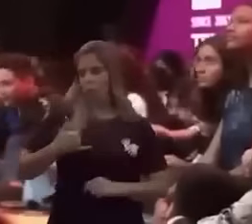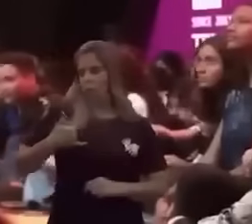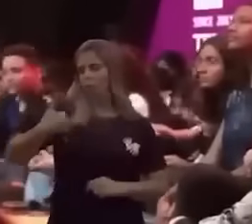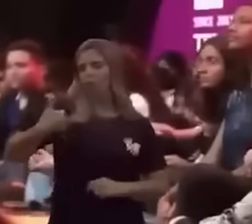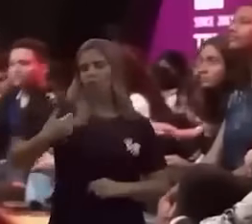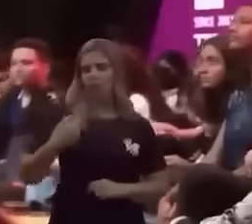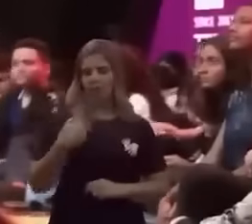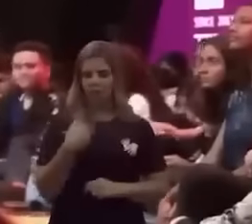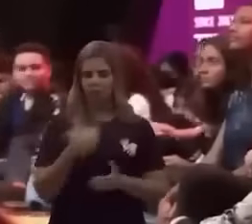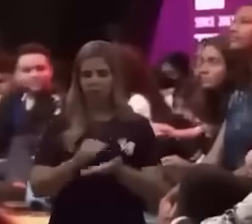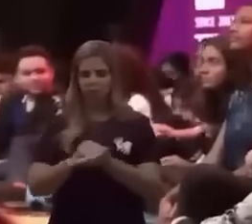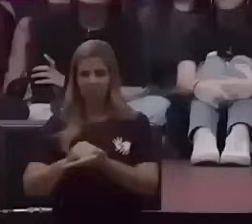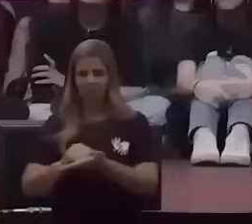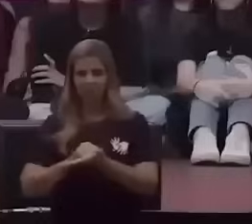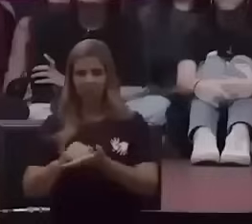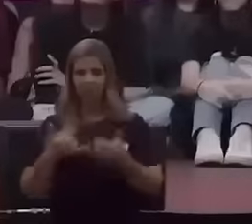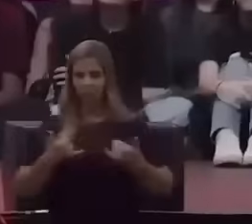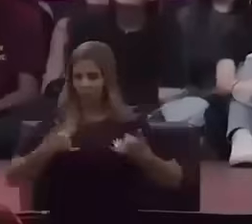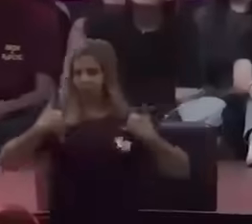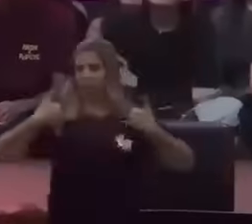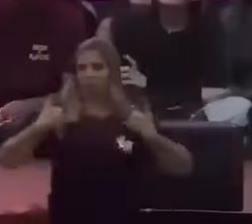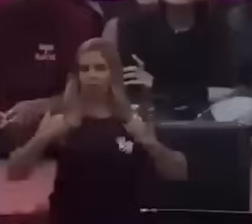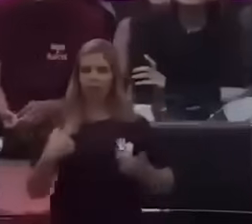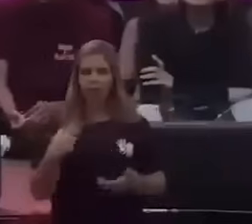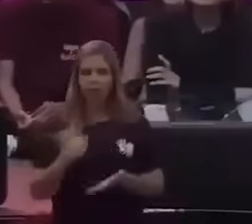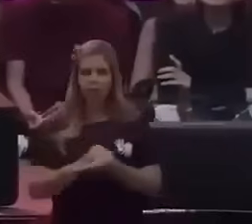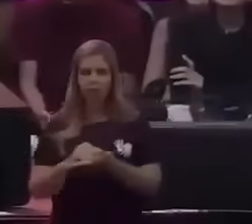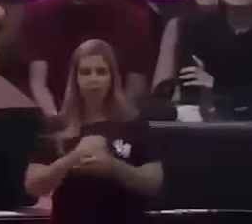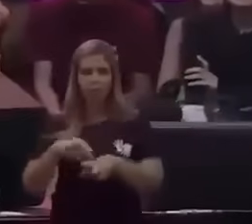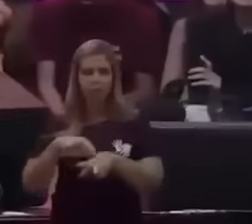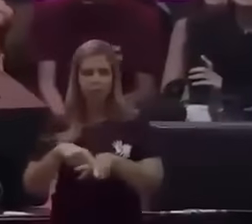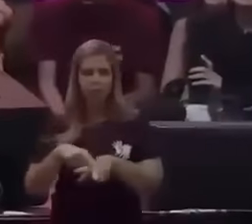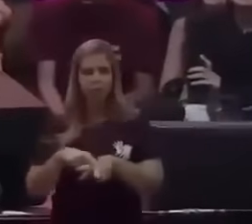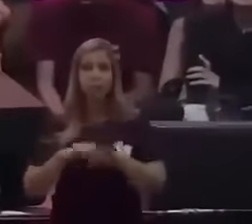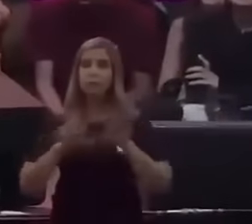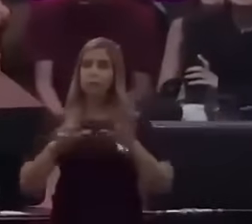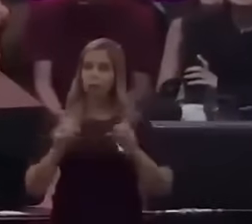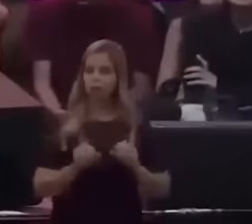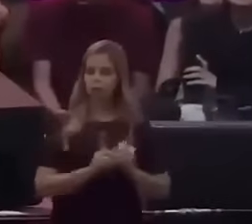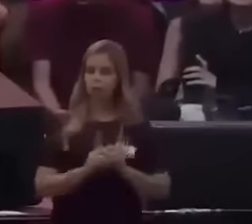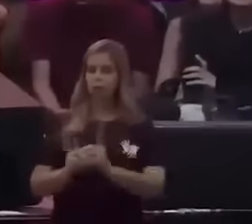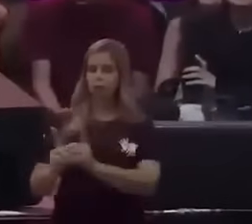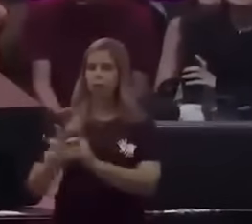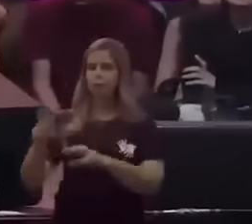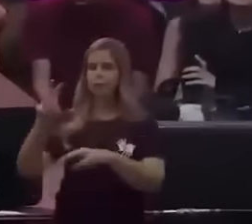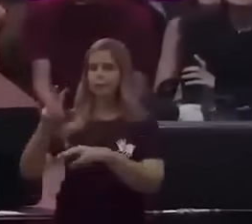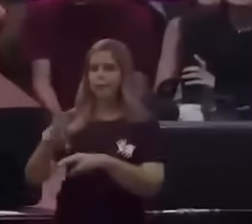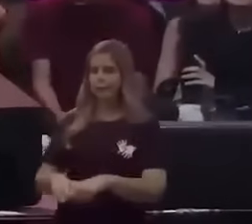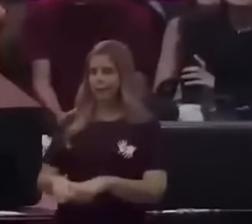próprios. Então diz a Bíblia que eles se assentam à mesa sem lavar os pés.